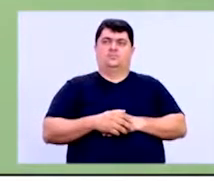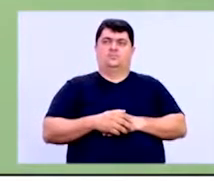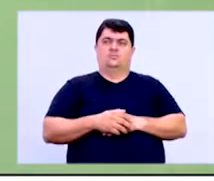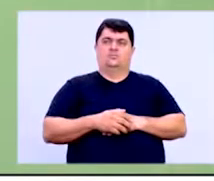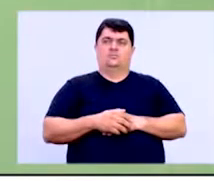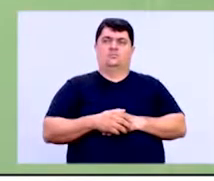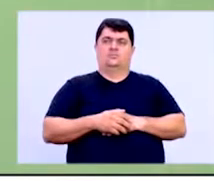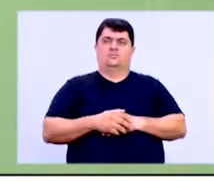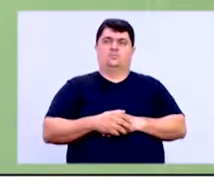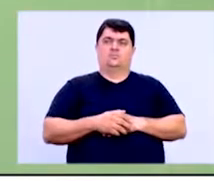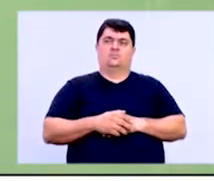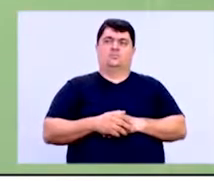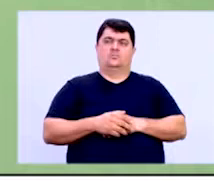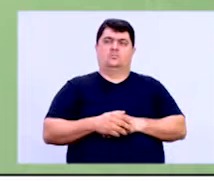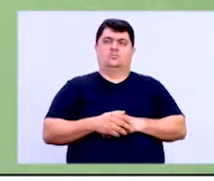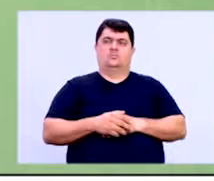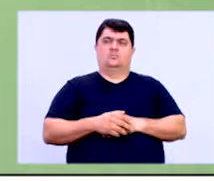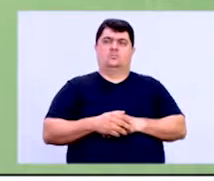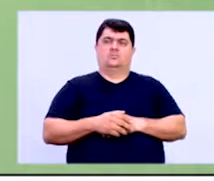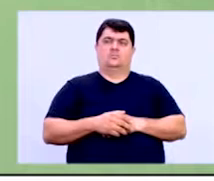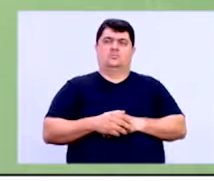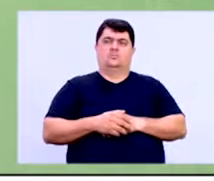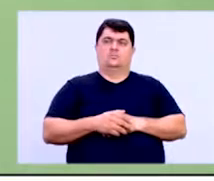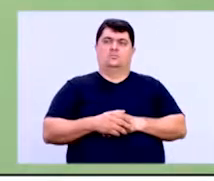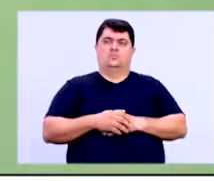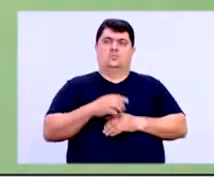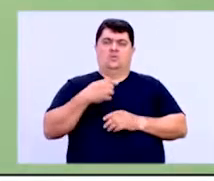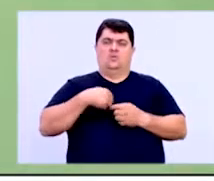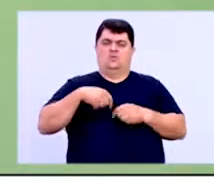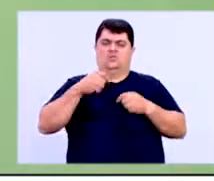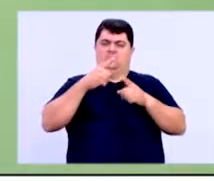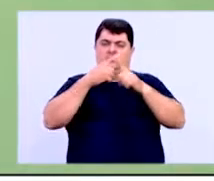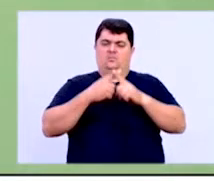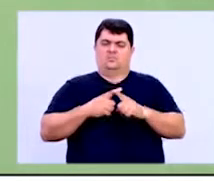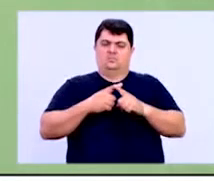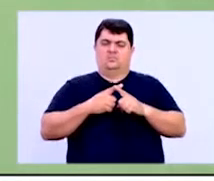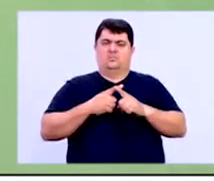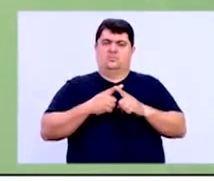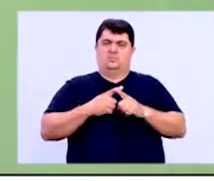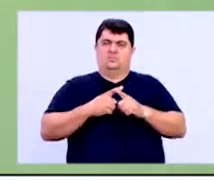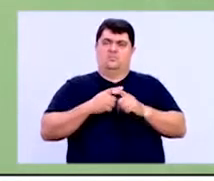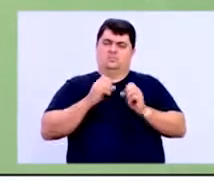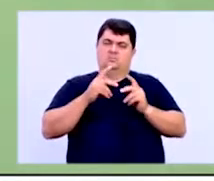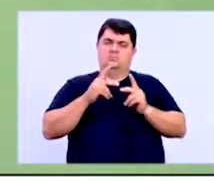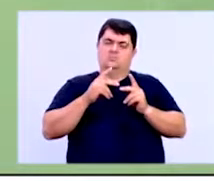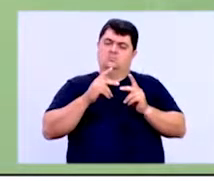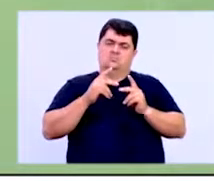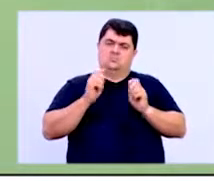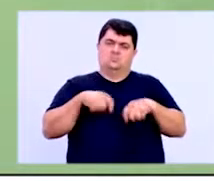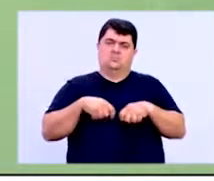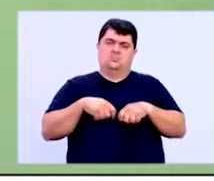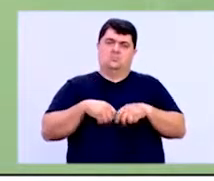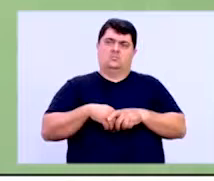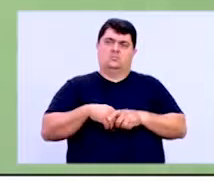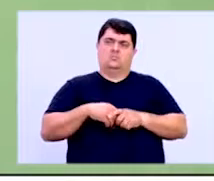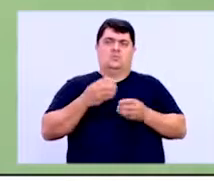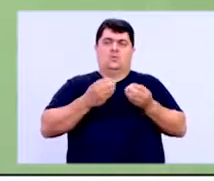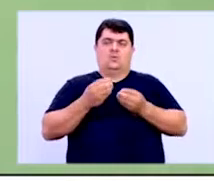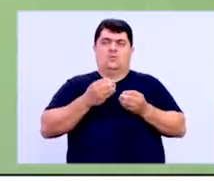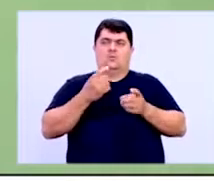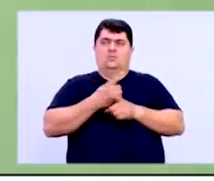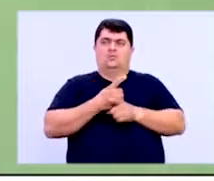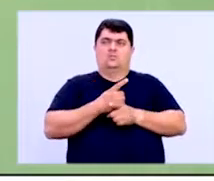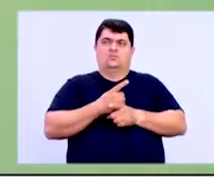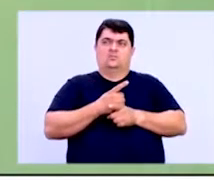134,78. Professor, eu acho que eu prefiro pelo multiplicador. pelo multiplicador? Beleza, tranquilo. Como é que eu acho o